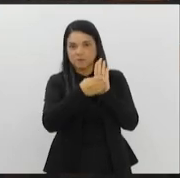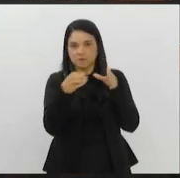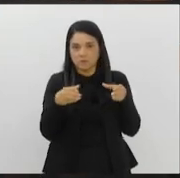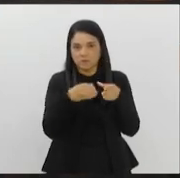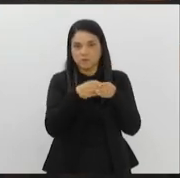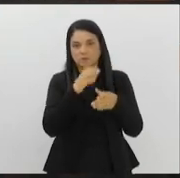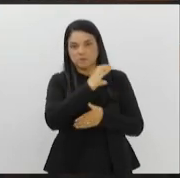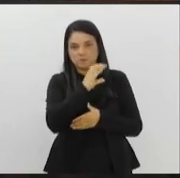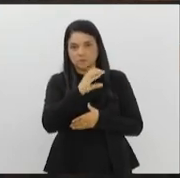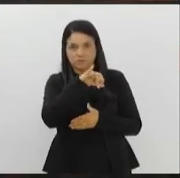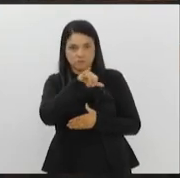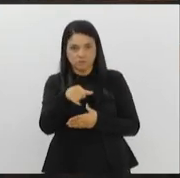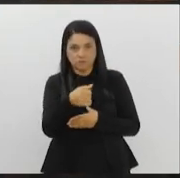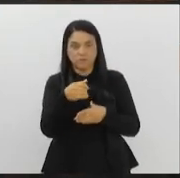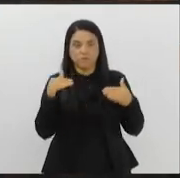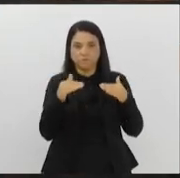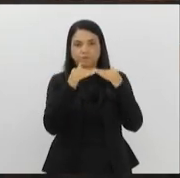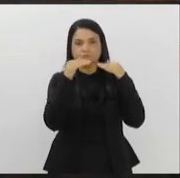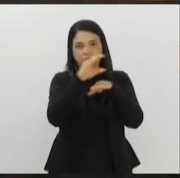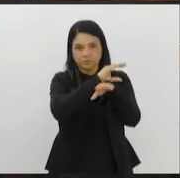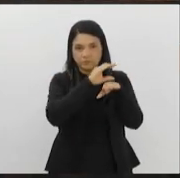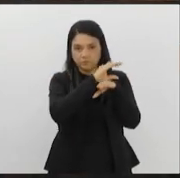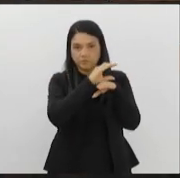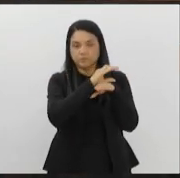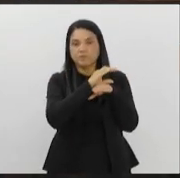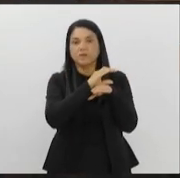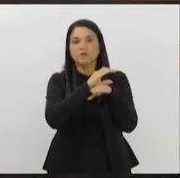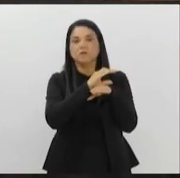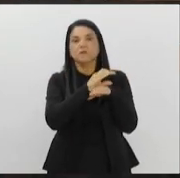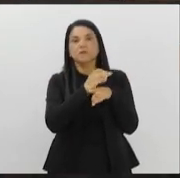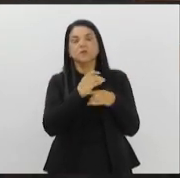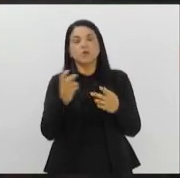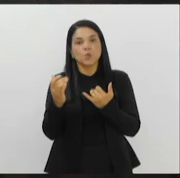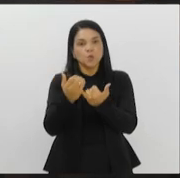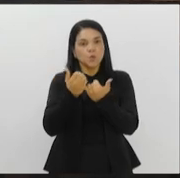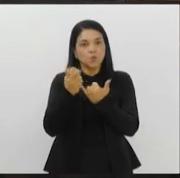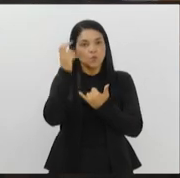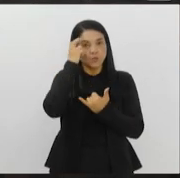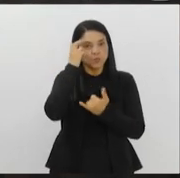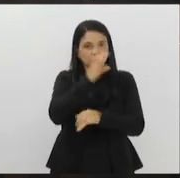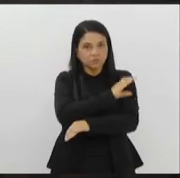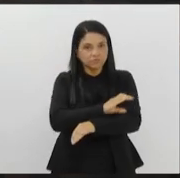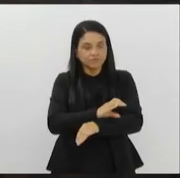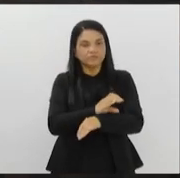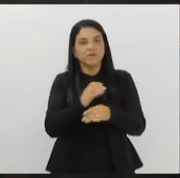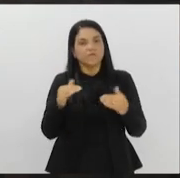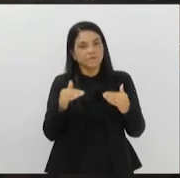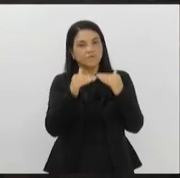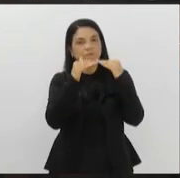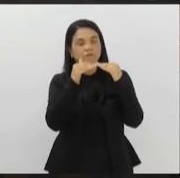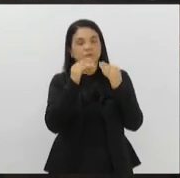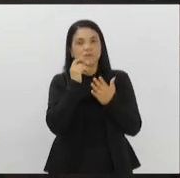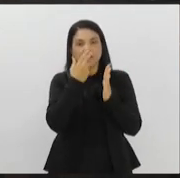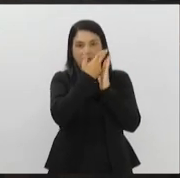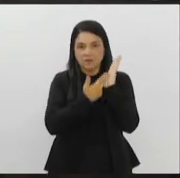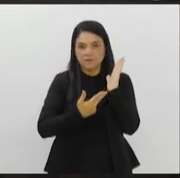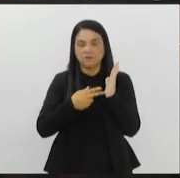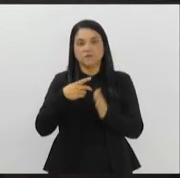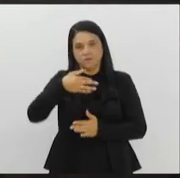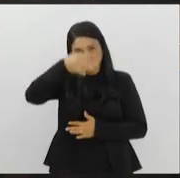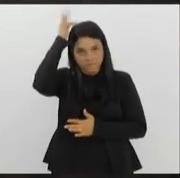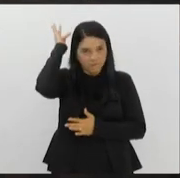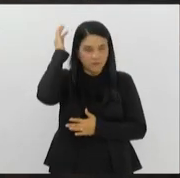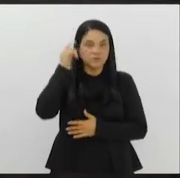comissões Constituição e Justiça pela Constitucionalidade e de Cultura favorável. Relatoria dos deputados Fred Pacheco e